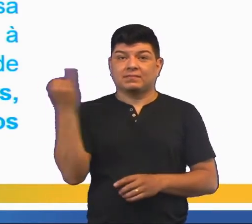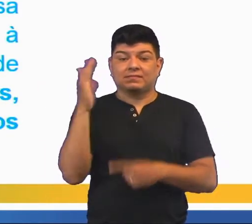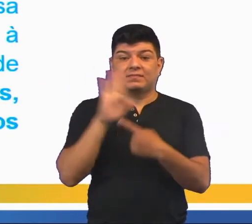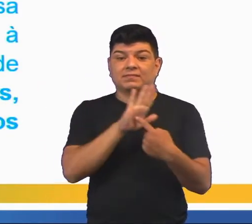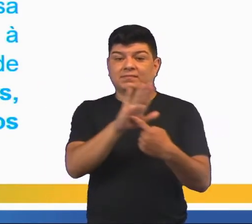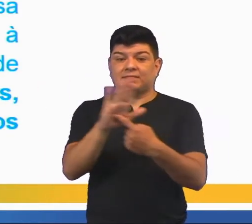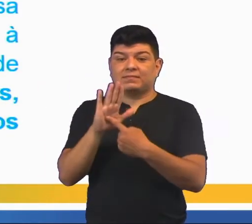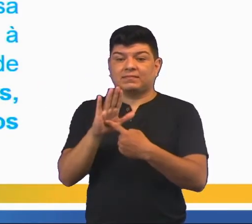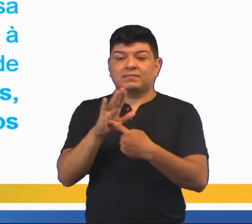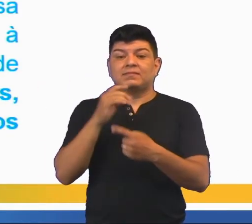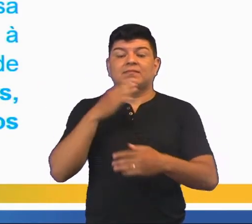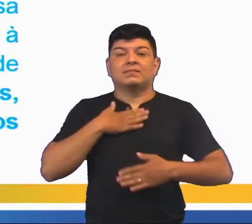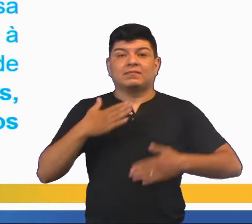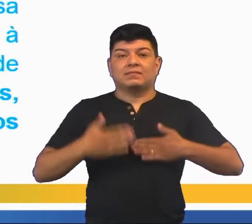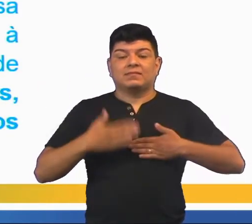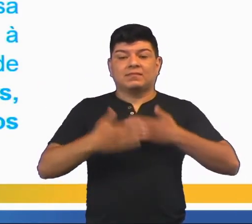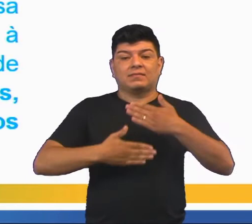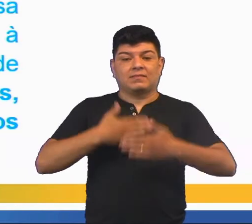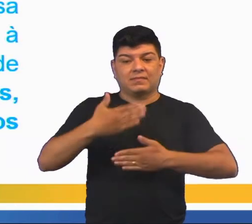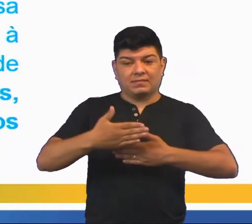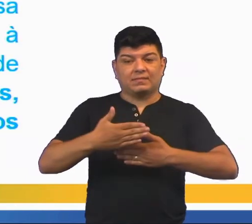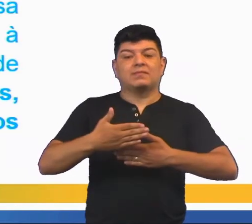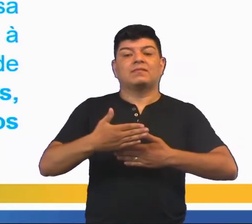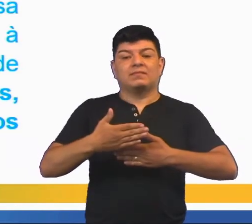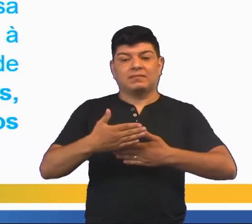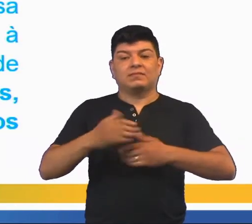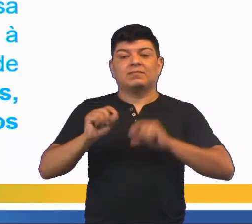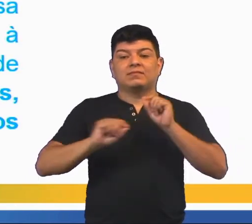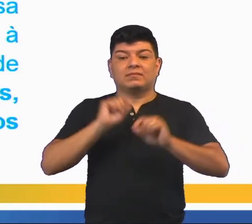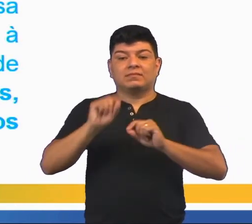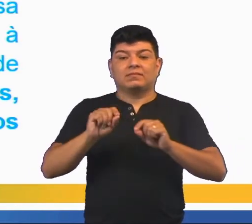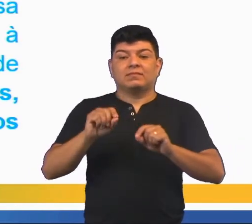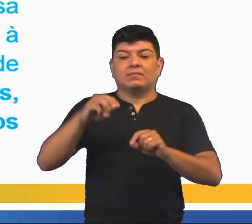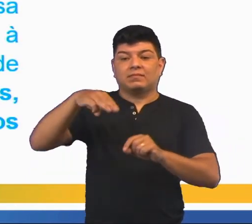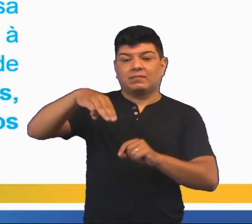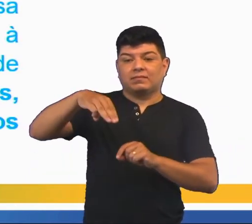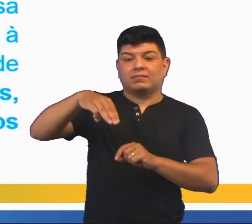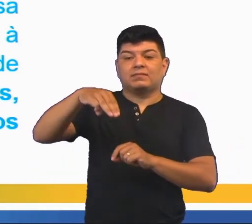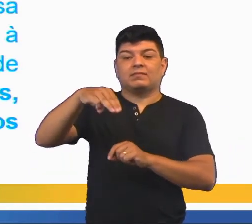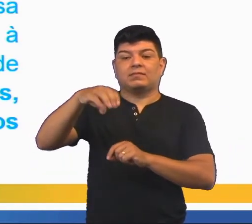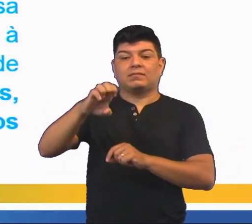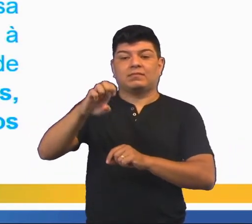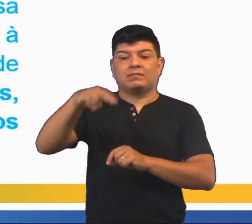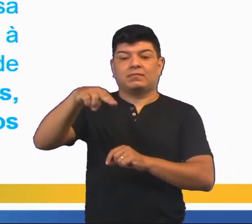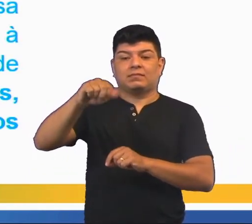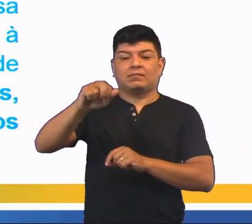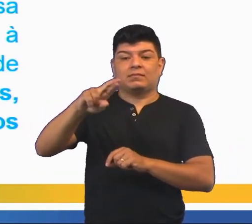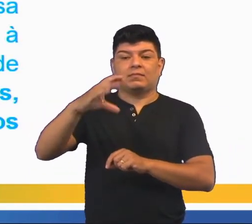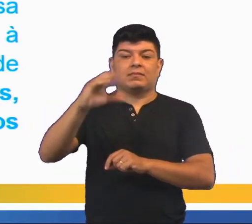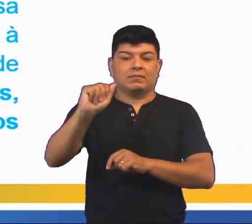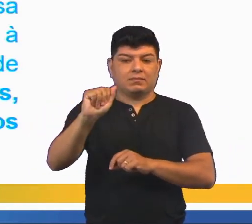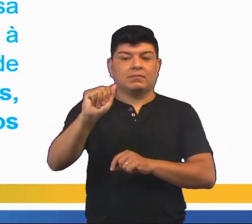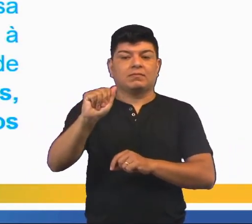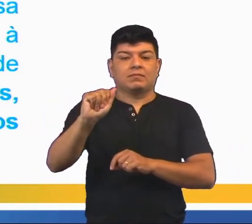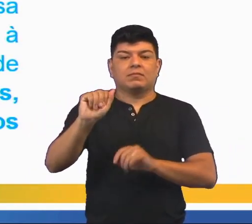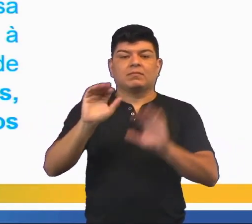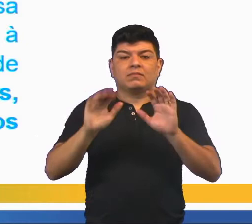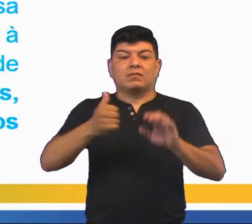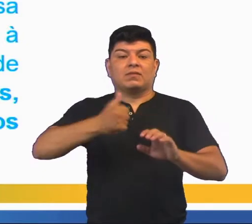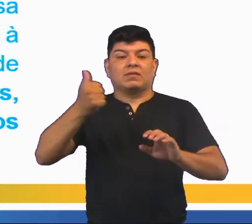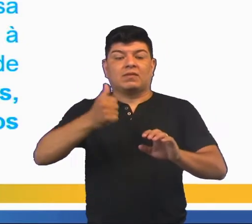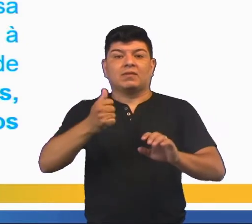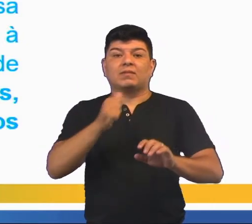É importante destacar que é na puberdade que ocorre a menarca, ou seja, a